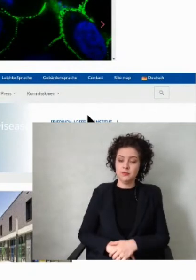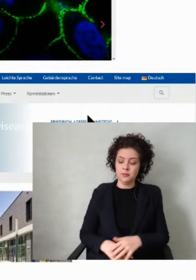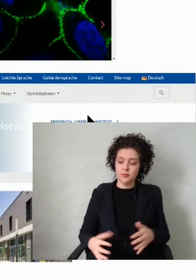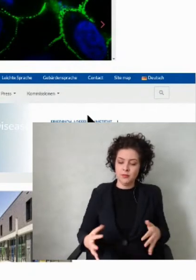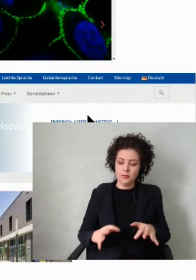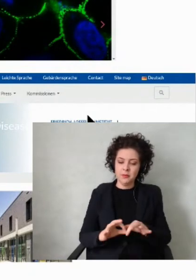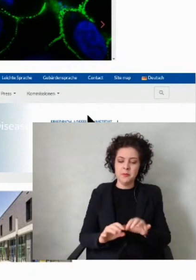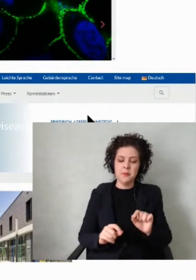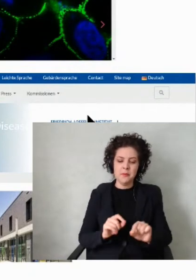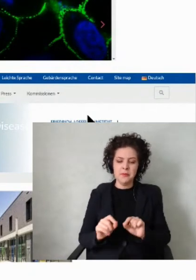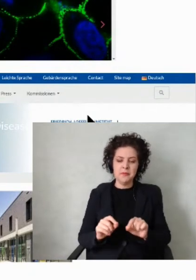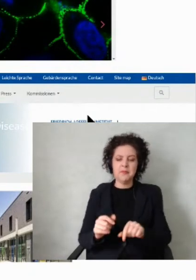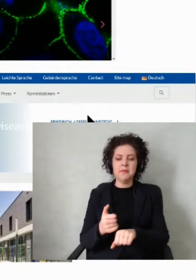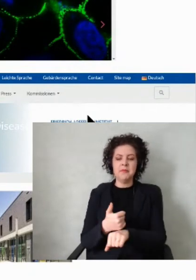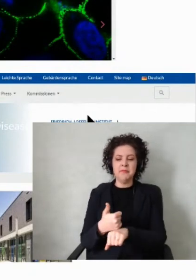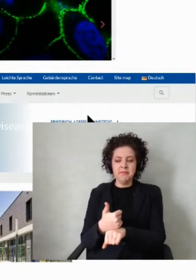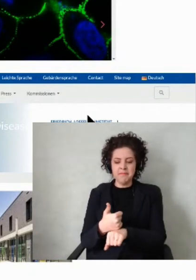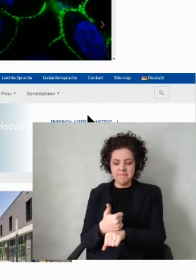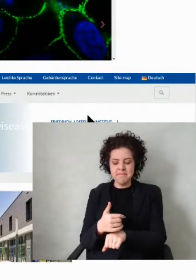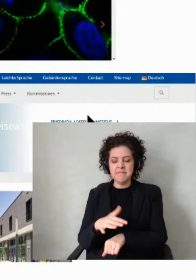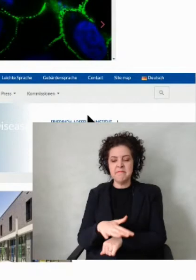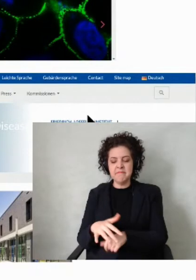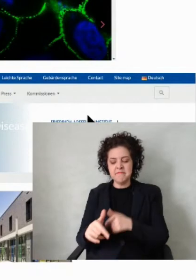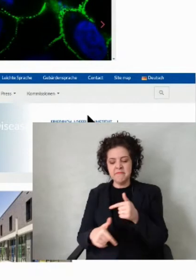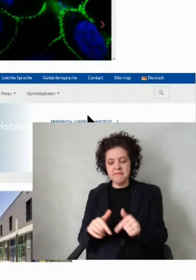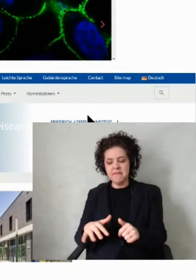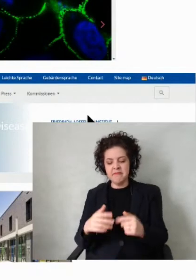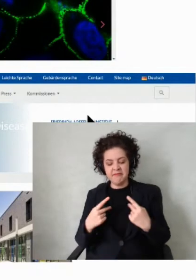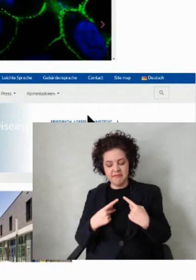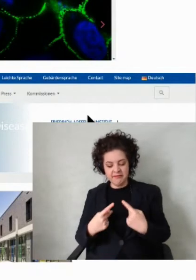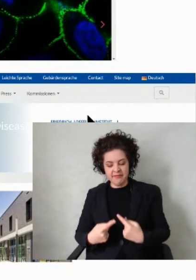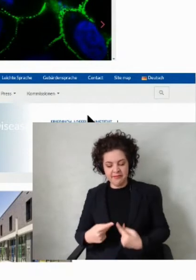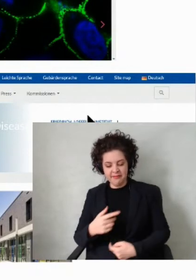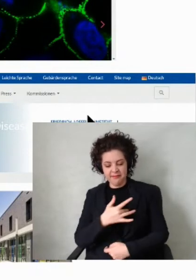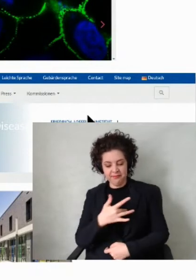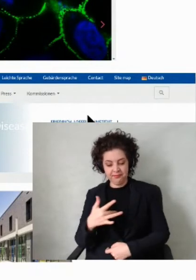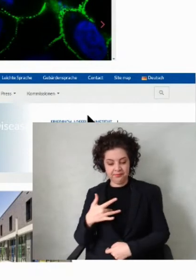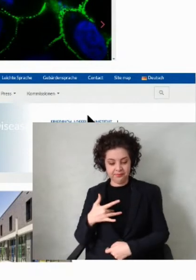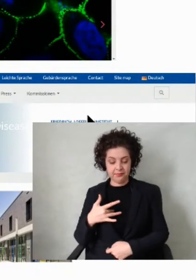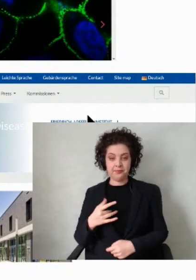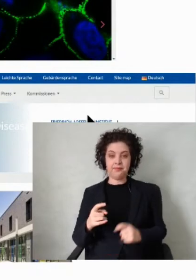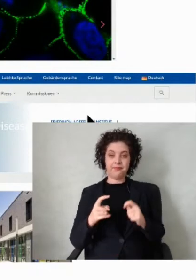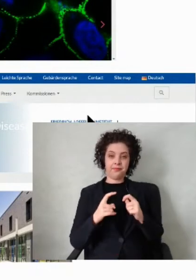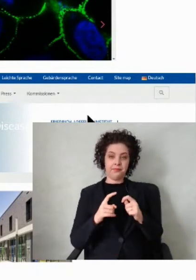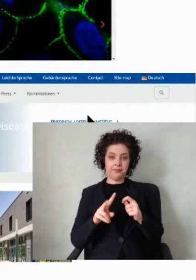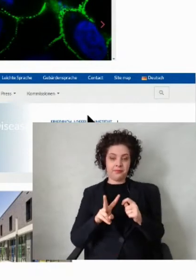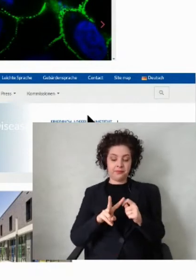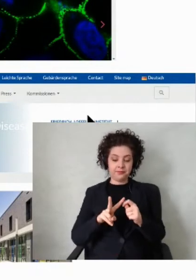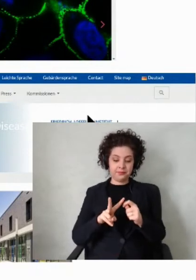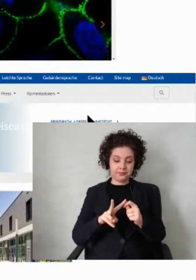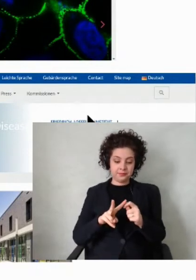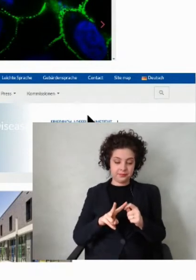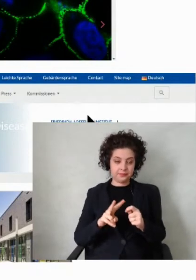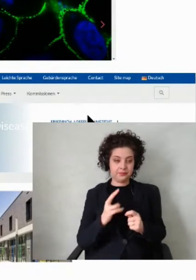que trabalham com saúde humana, veterinária, com meio